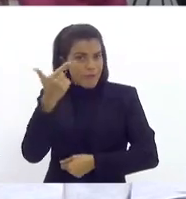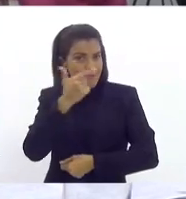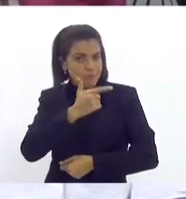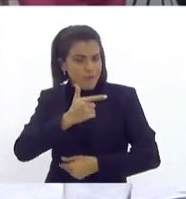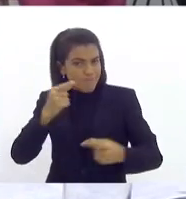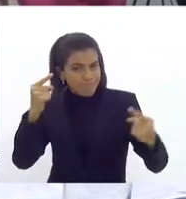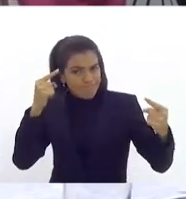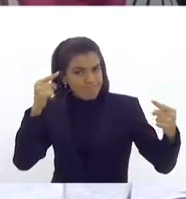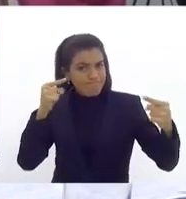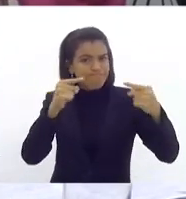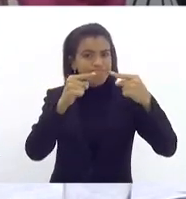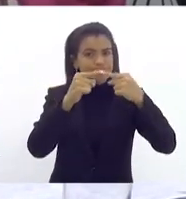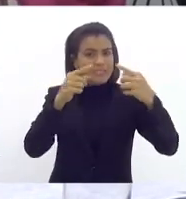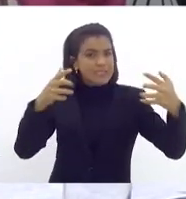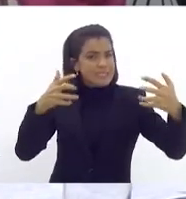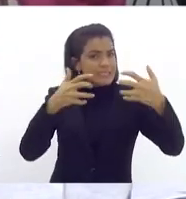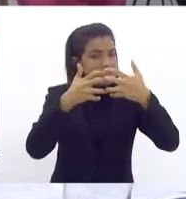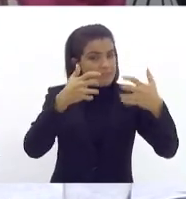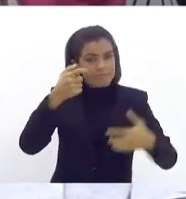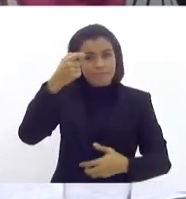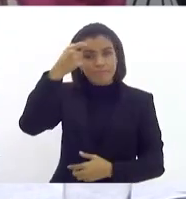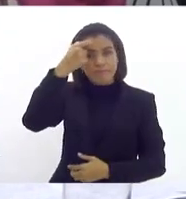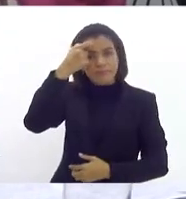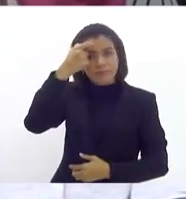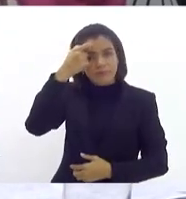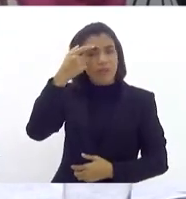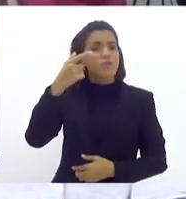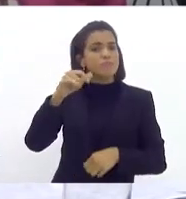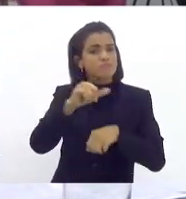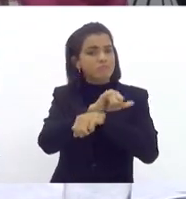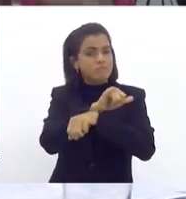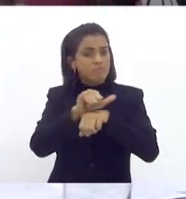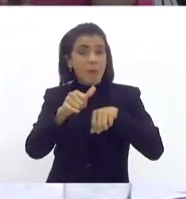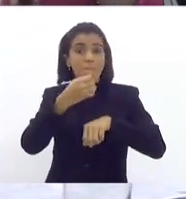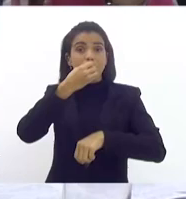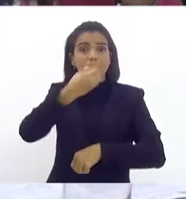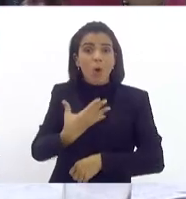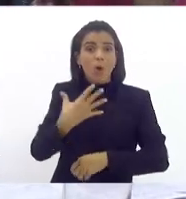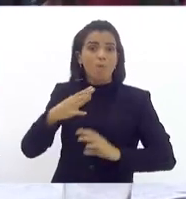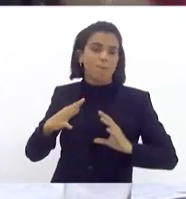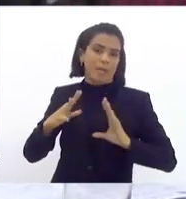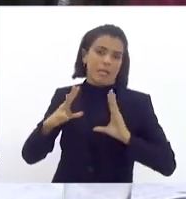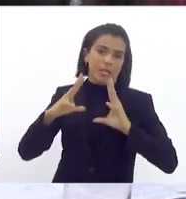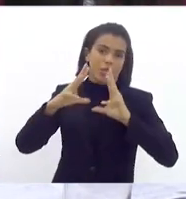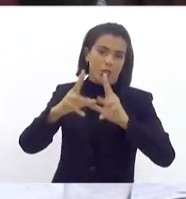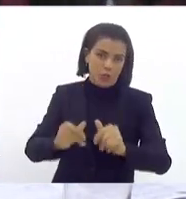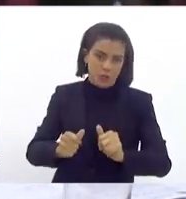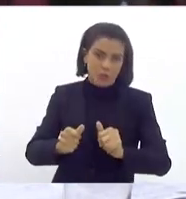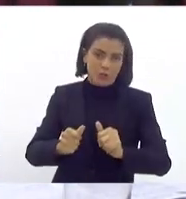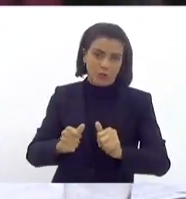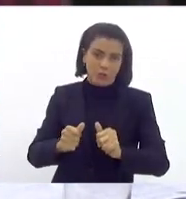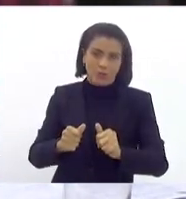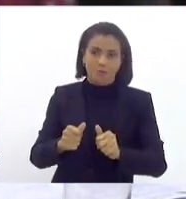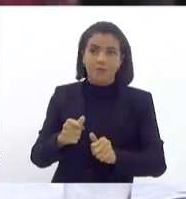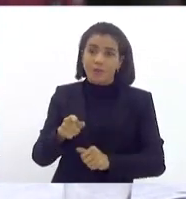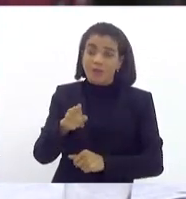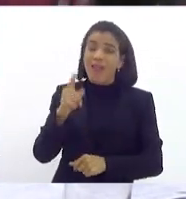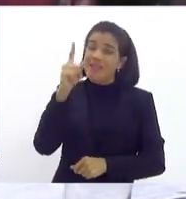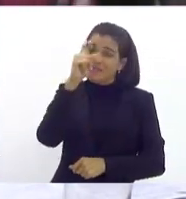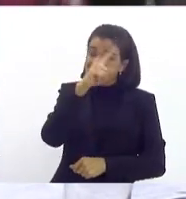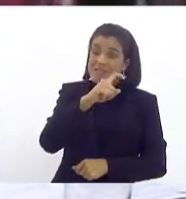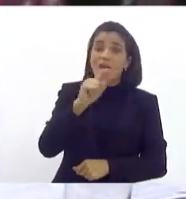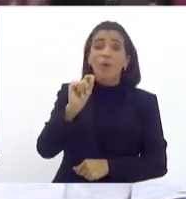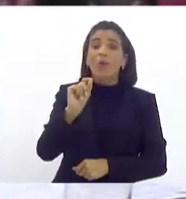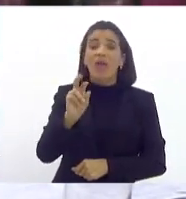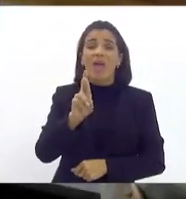consenso e numa situação onde, de fato, fique bom, fique melhor para todos. Eu acho que e essa tem até grande... uma dificuldade de estabelecer o que é resíduo. Exato. De fato,